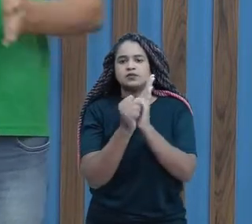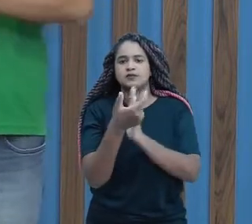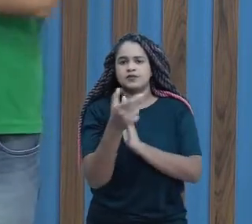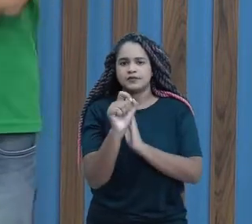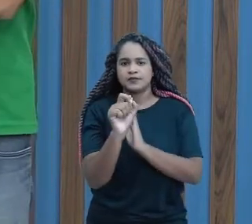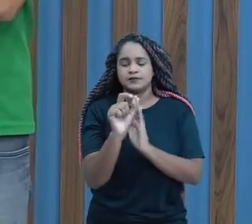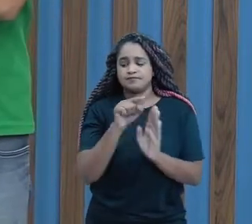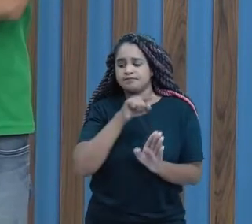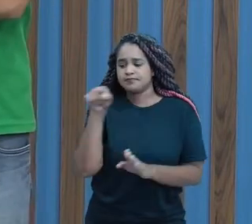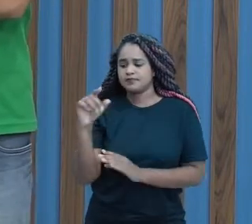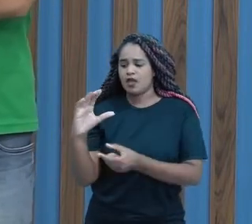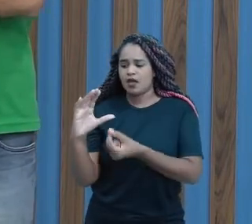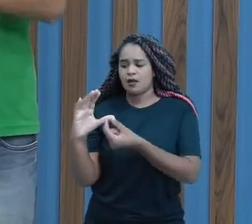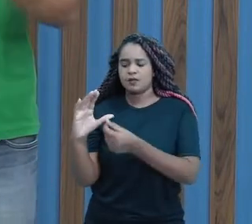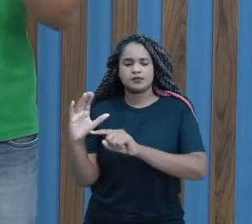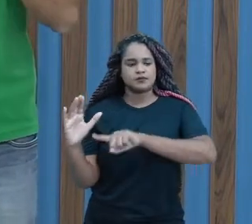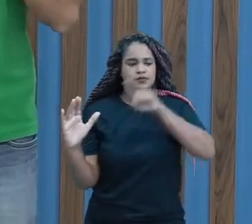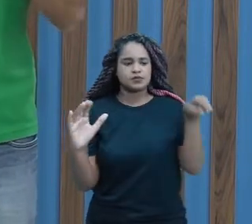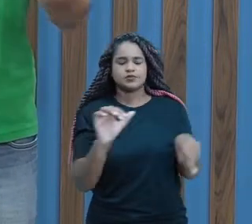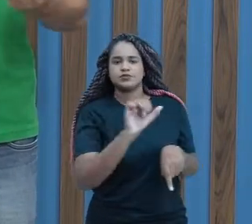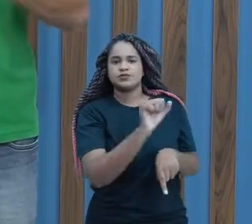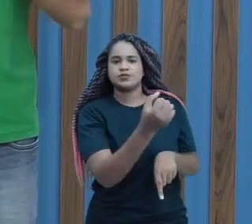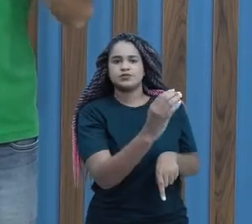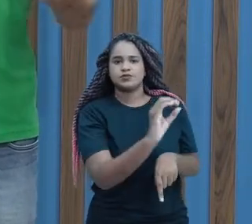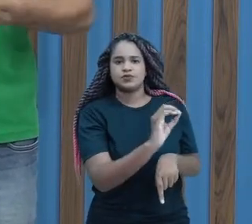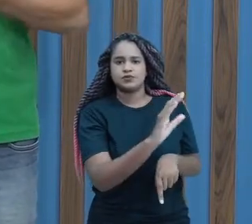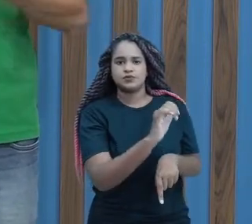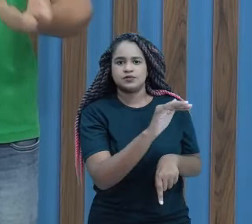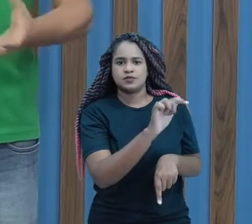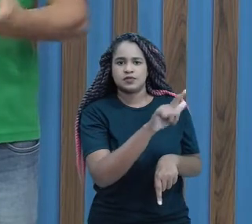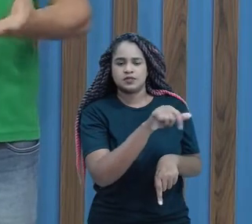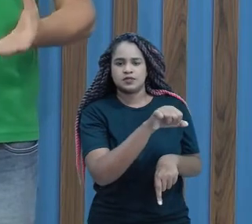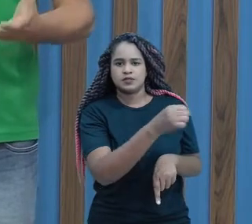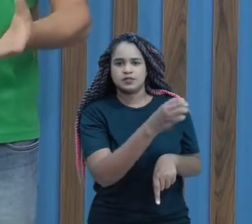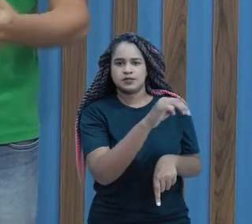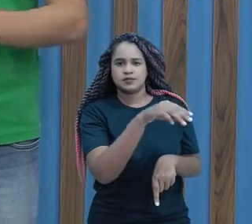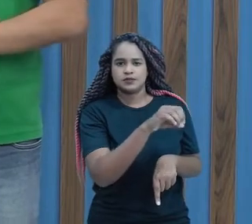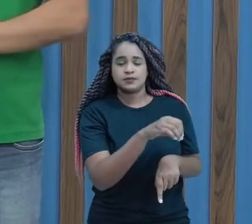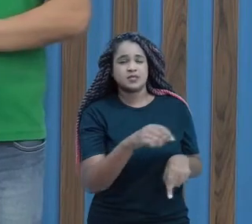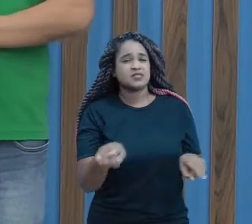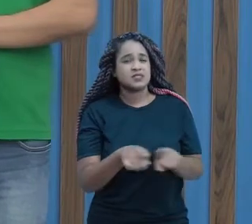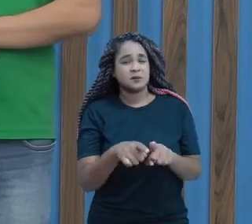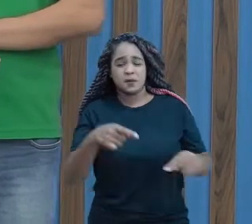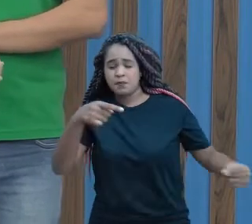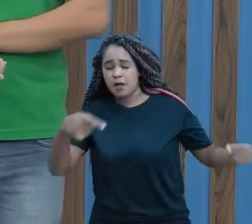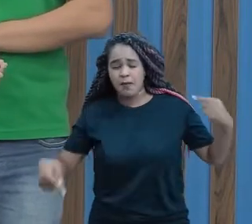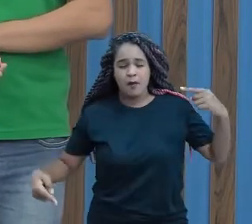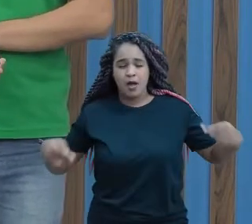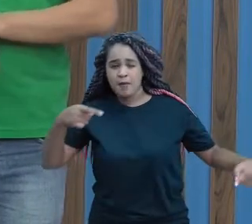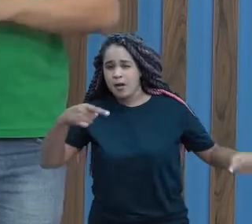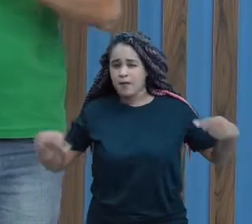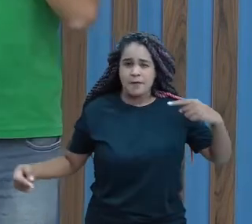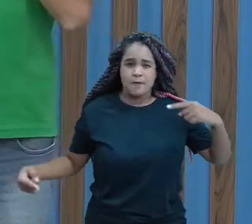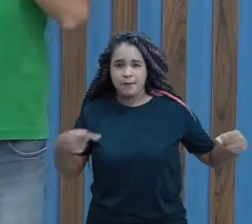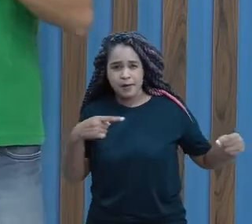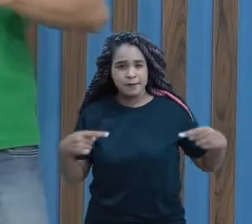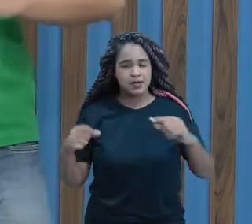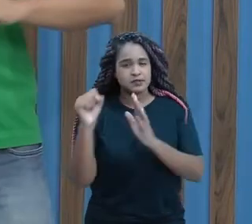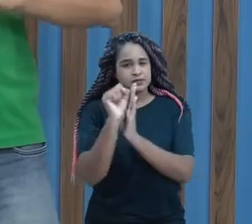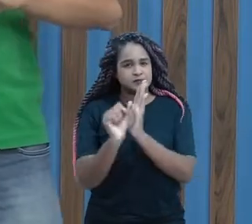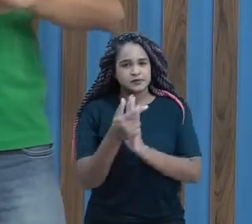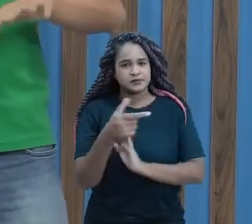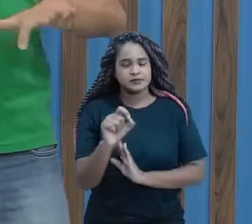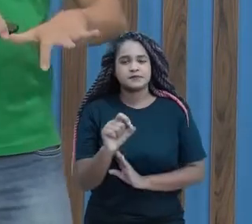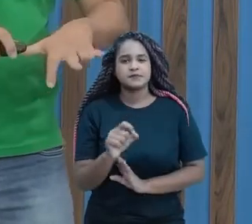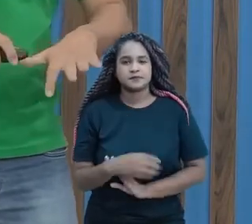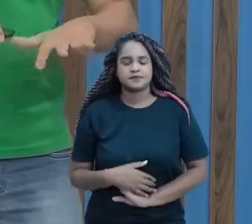capitalista e um lado socialista, e essa disputa política intensa que aconteceu durante o século XX. Então, acontece que